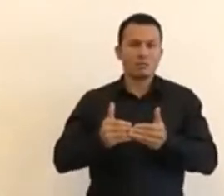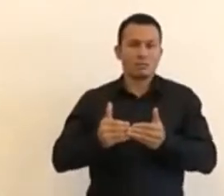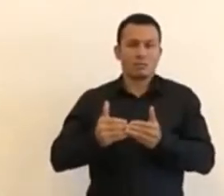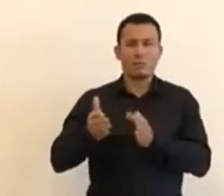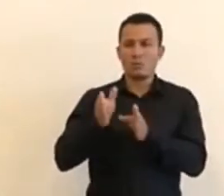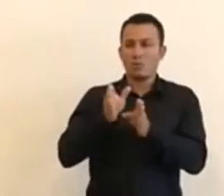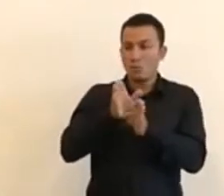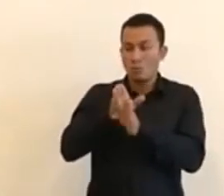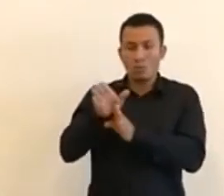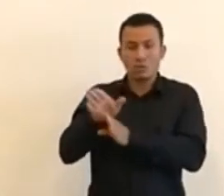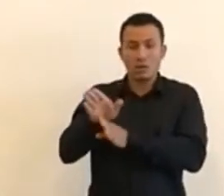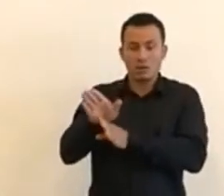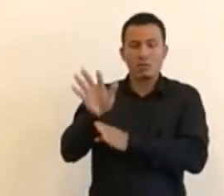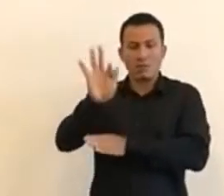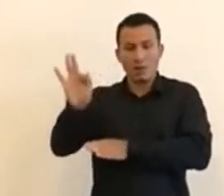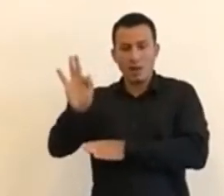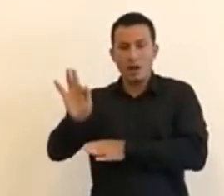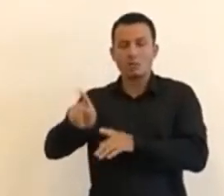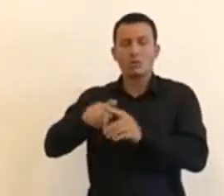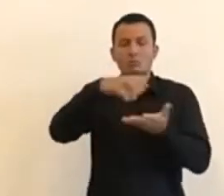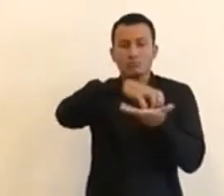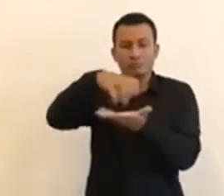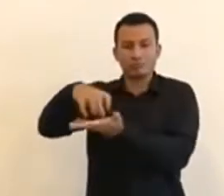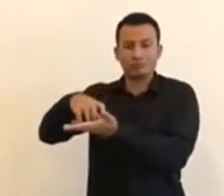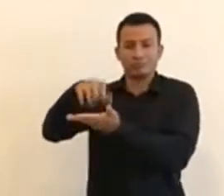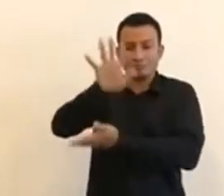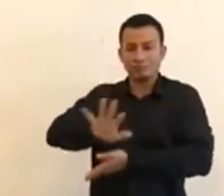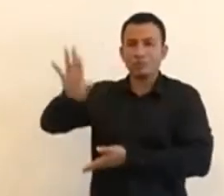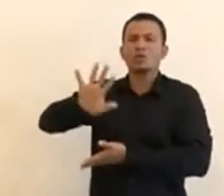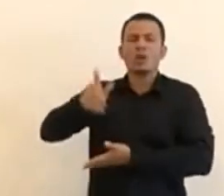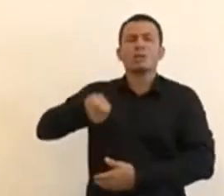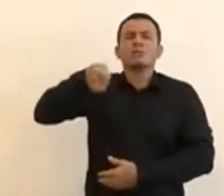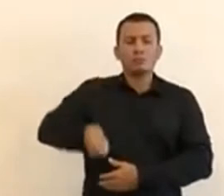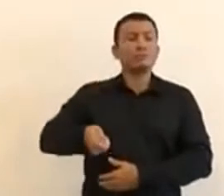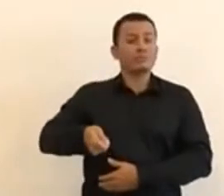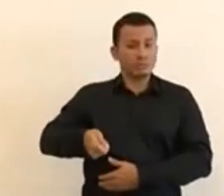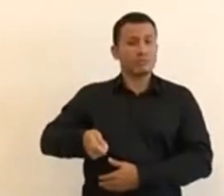conselhos federais e regionais de saúde já se posicionaram.